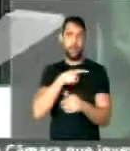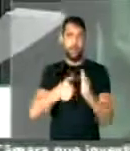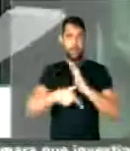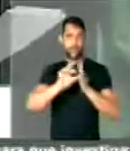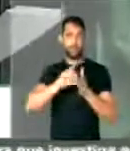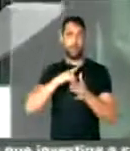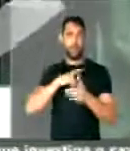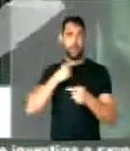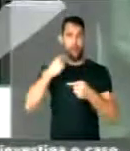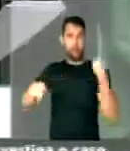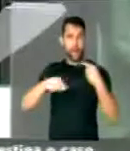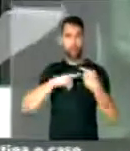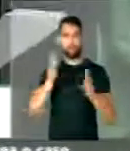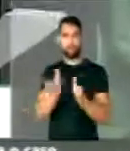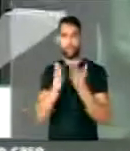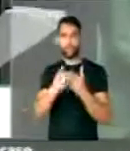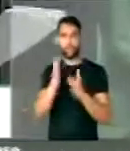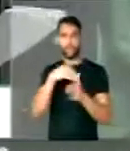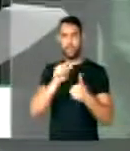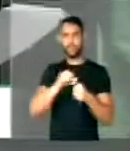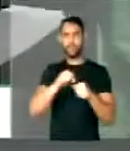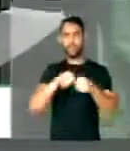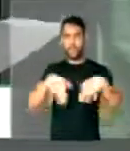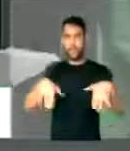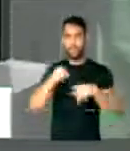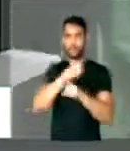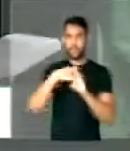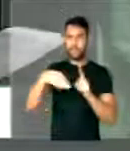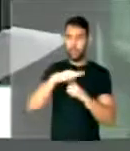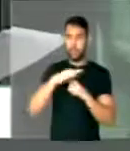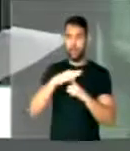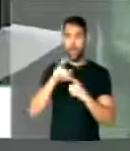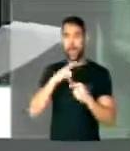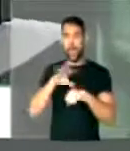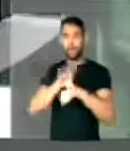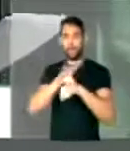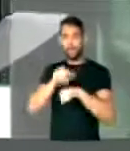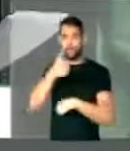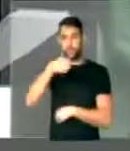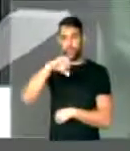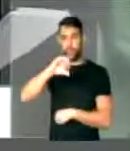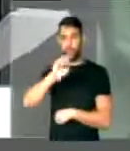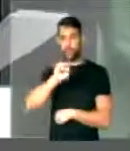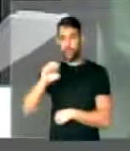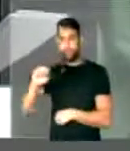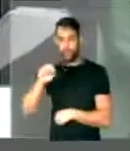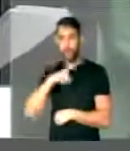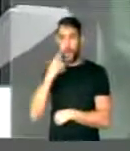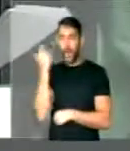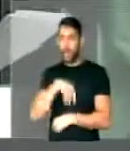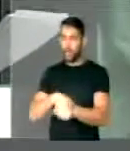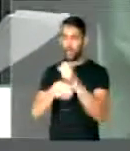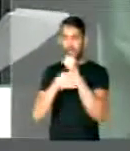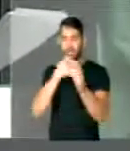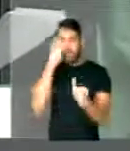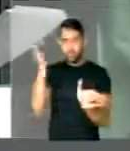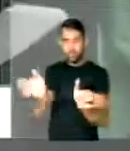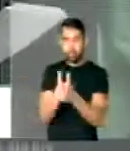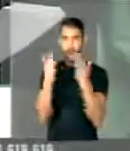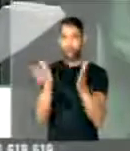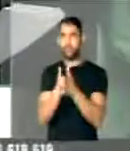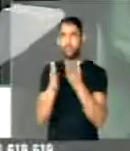se tornasse um dos pilares dos sistemas de proteção social, a Constituição de 88 passou a garantir aos